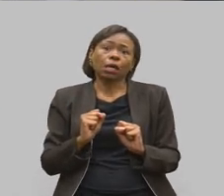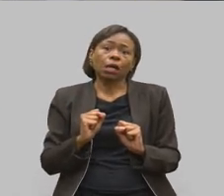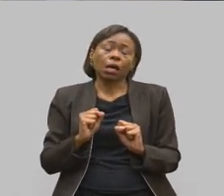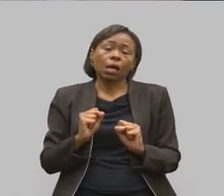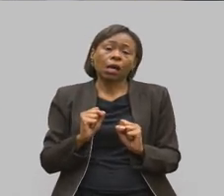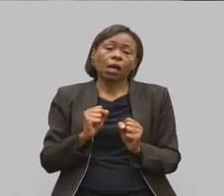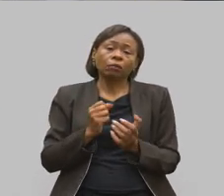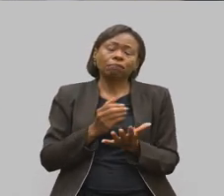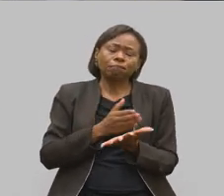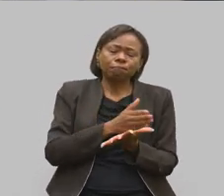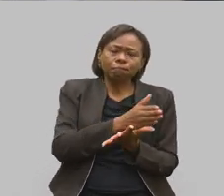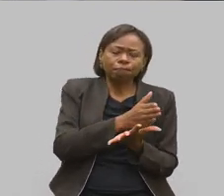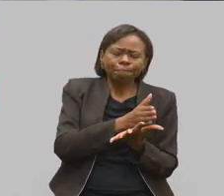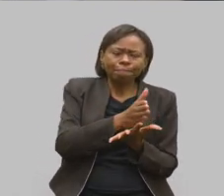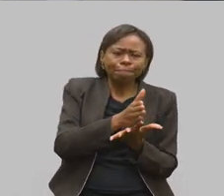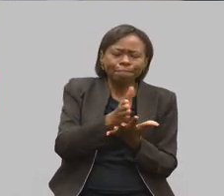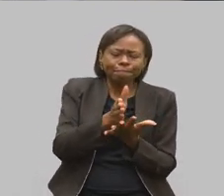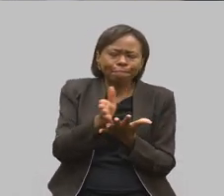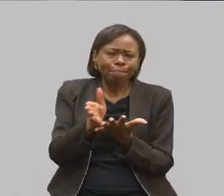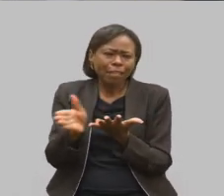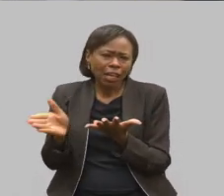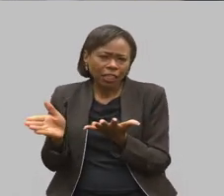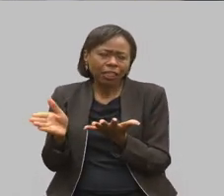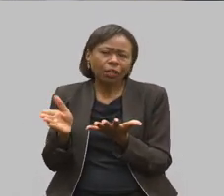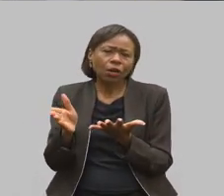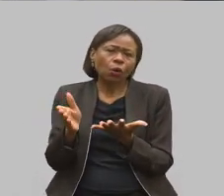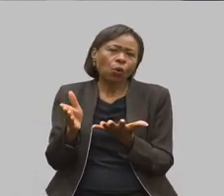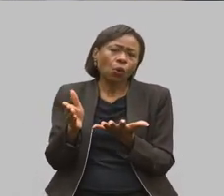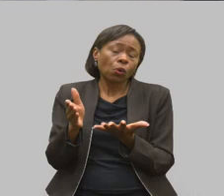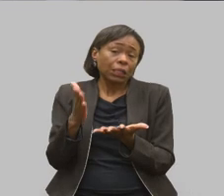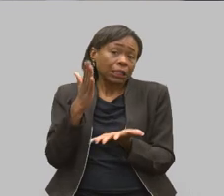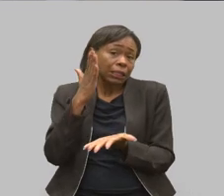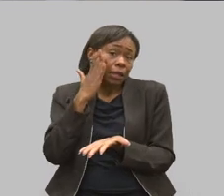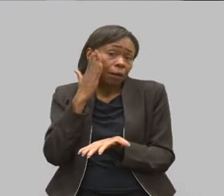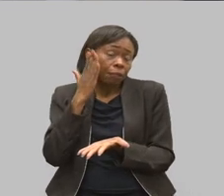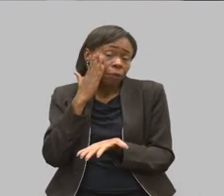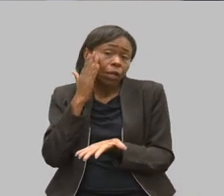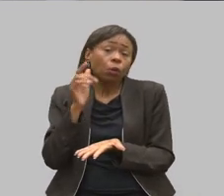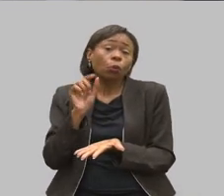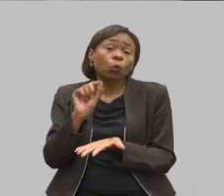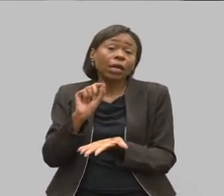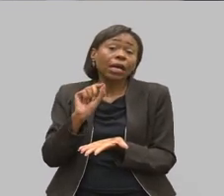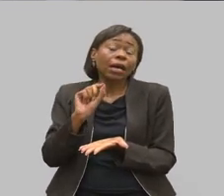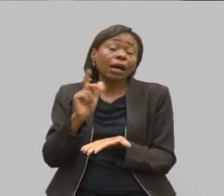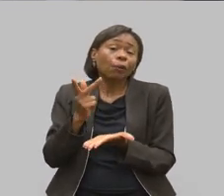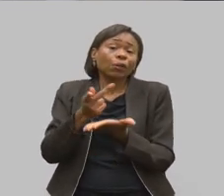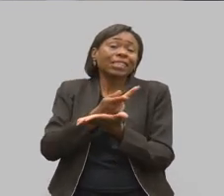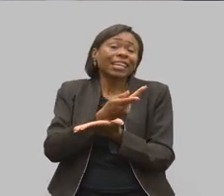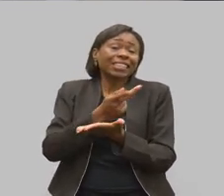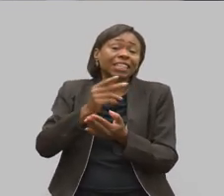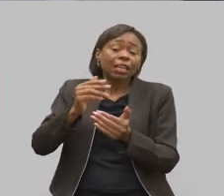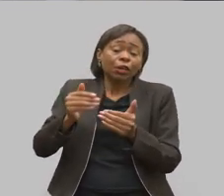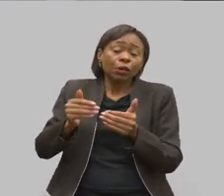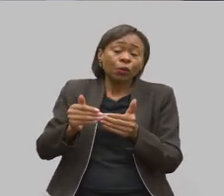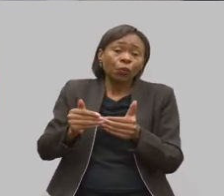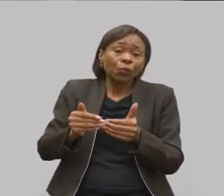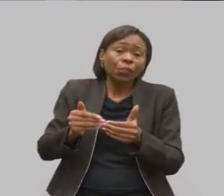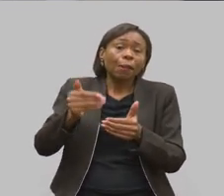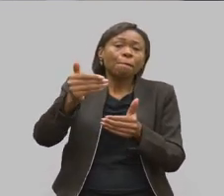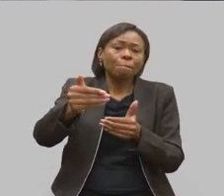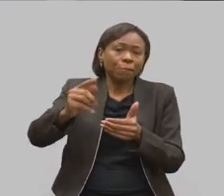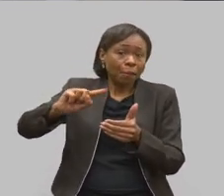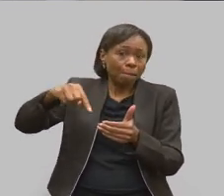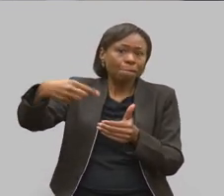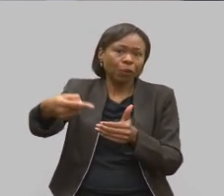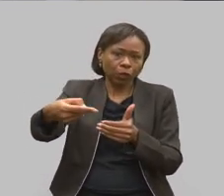capilarizar o que vem um pouco depois ou junto e um pouco depois que é a reabilitação né então